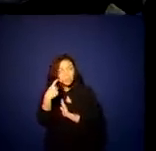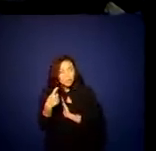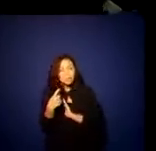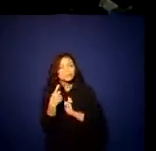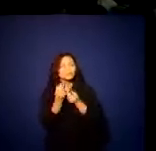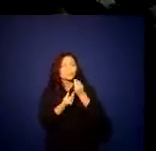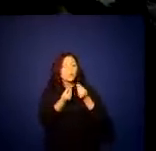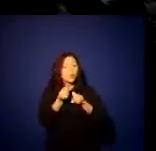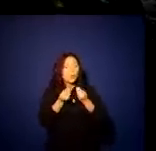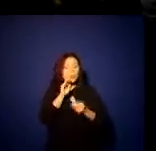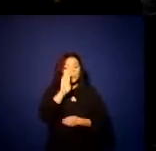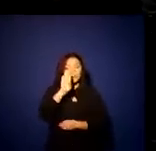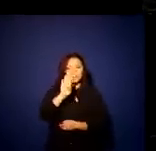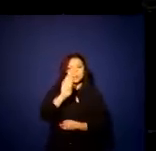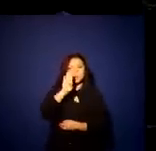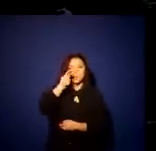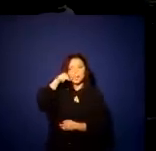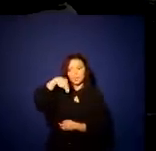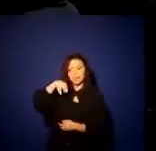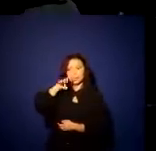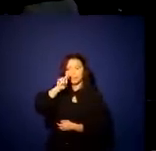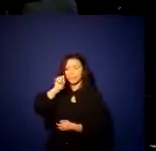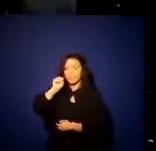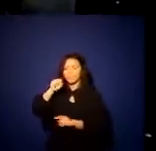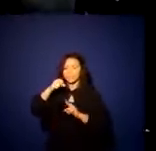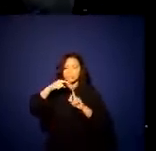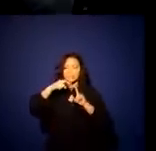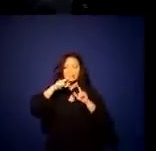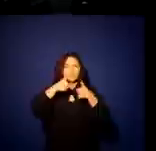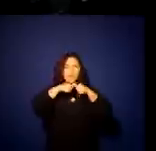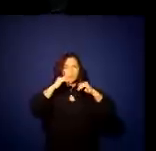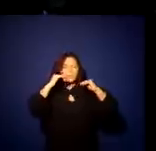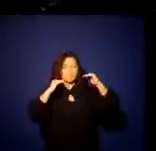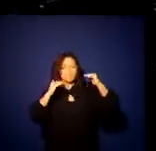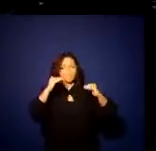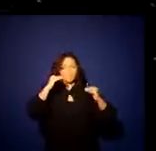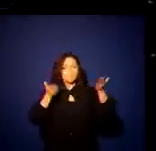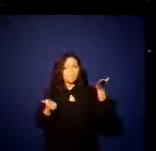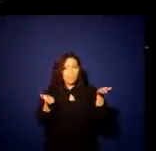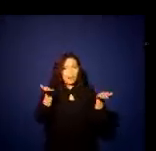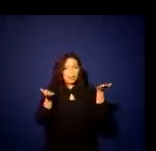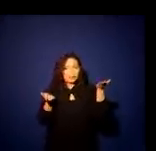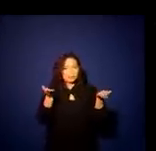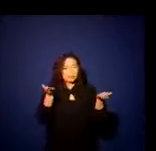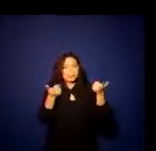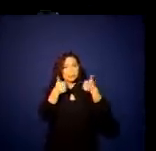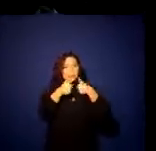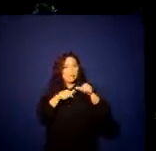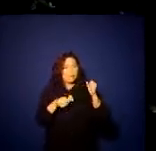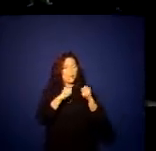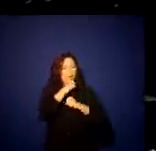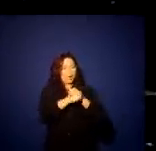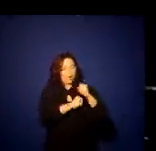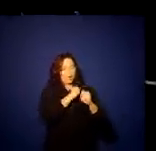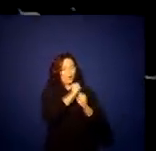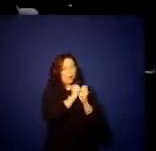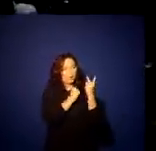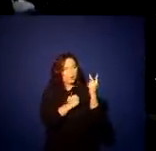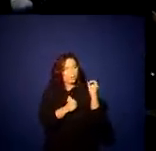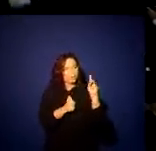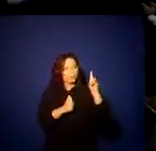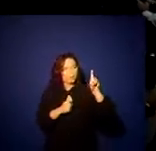o Ben 10 desalavam balanço né BNDS ele saiu ali em 2015 16